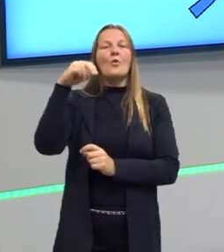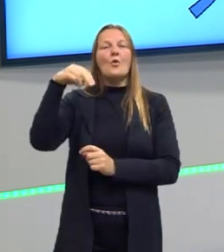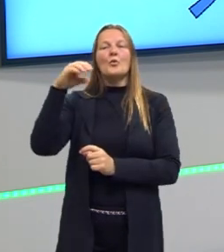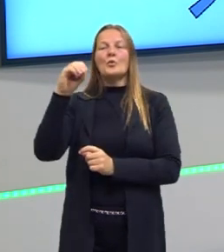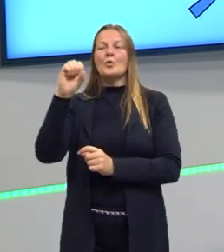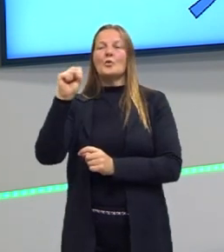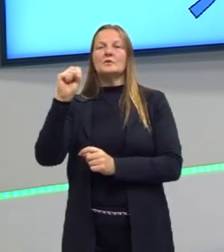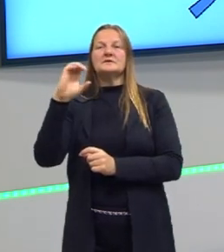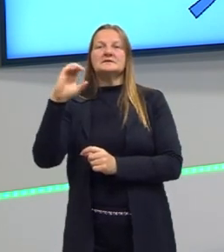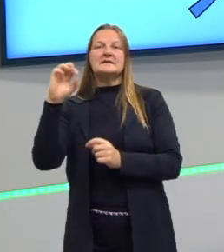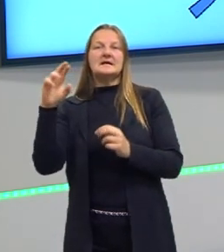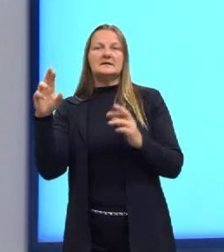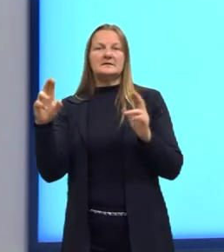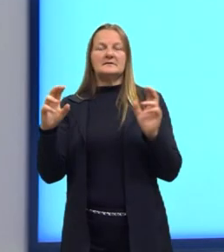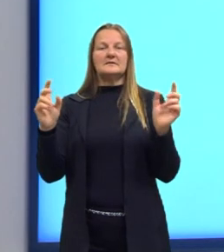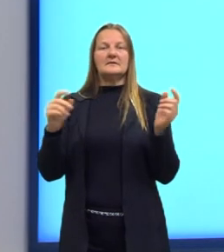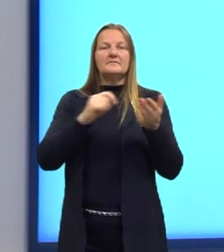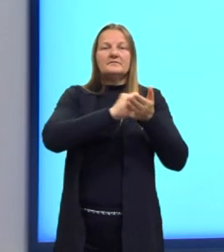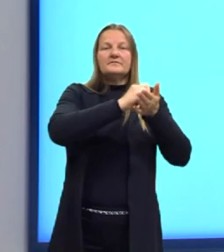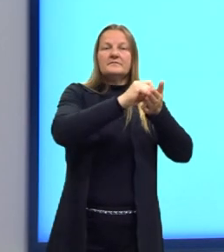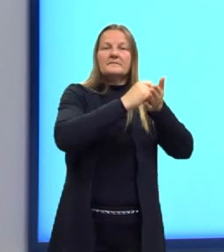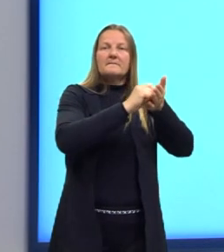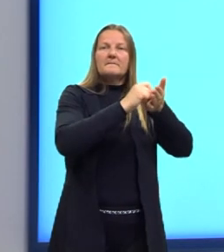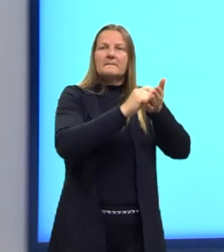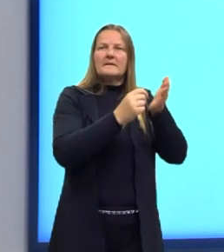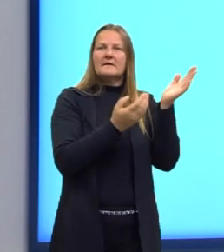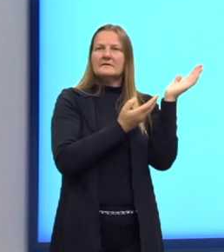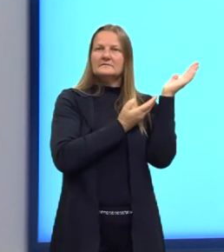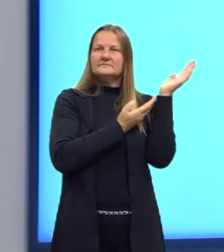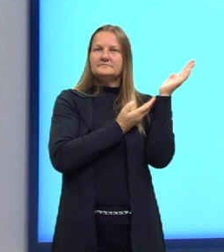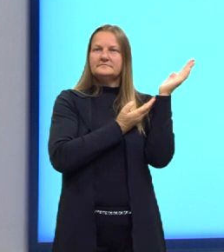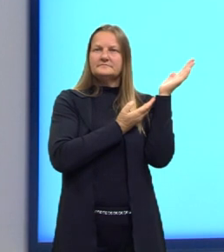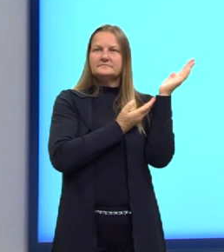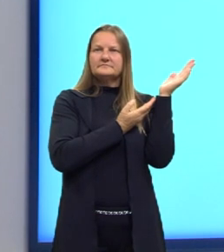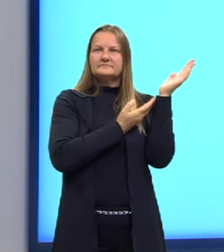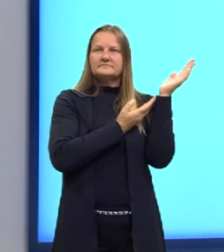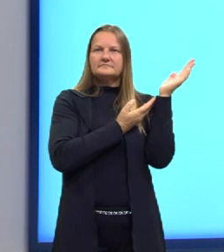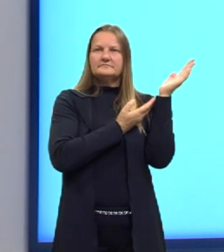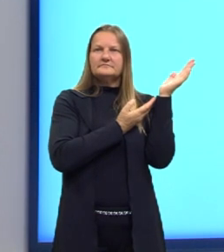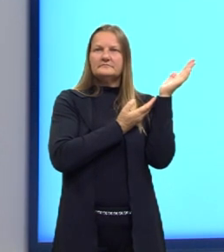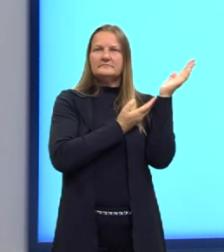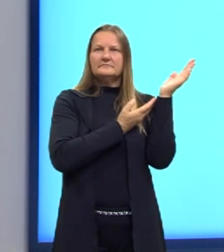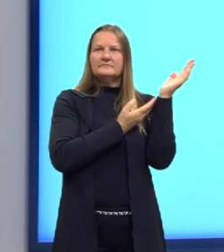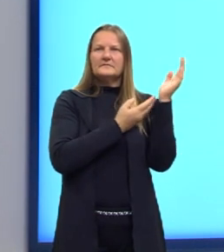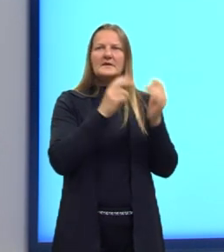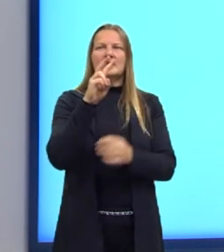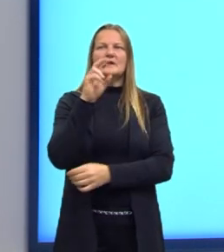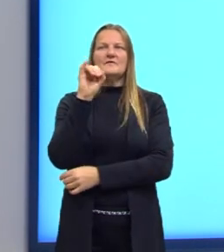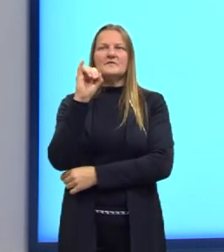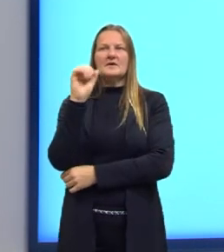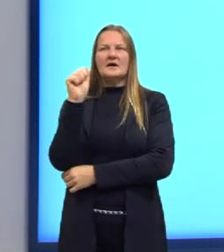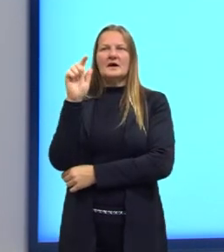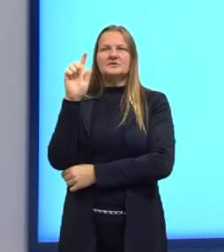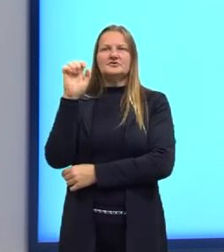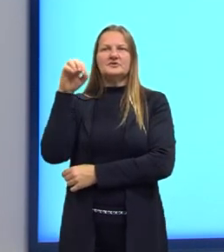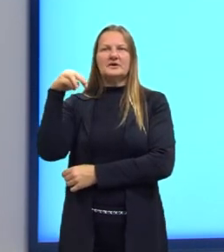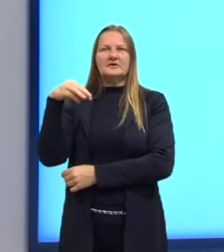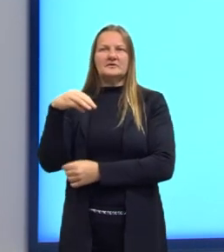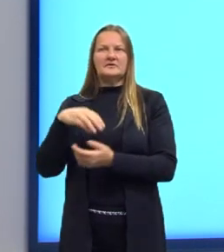conocer escrever escrevir Be ahi